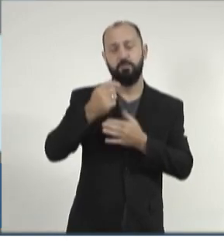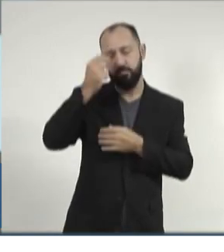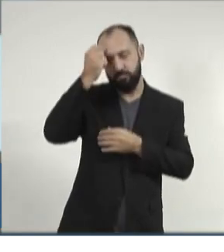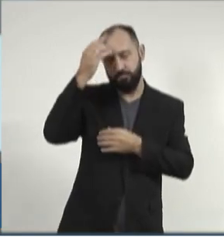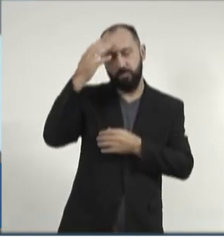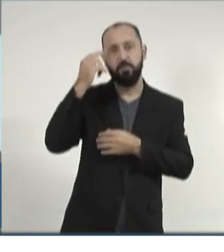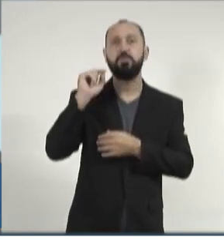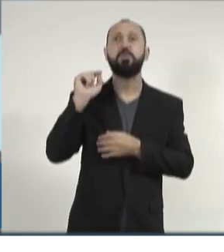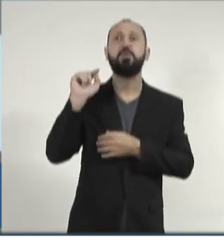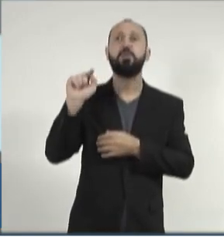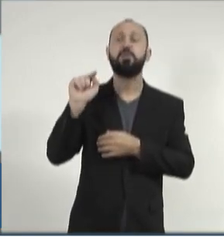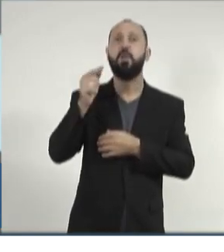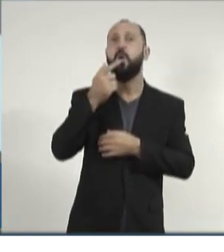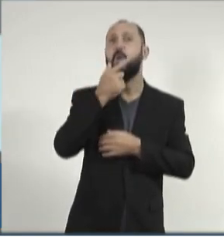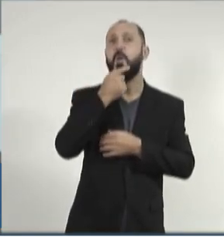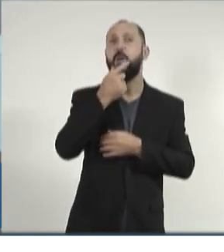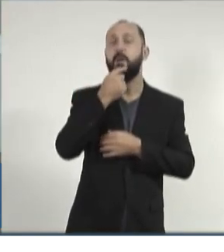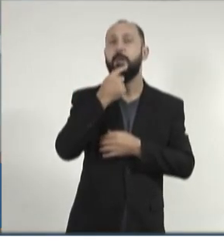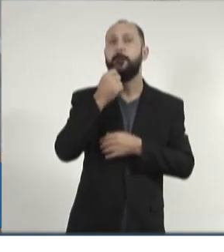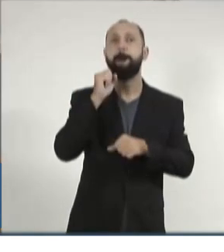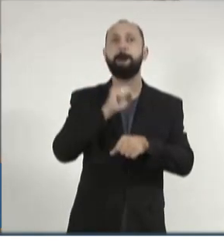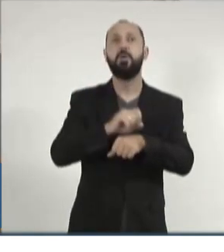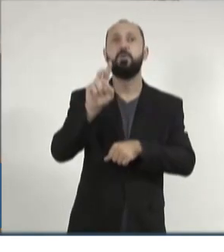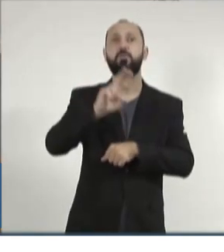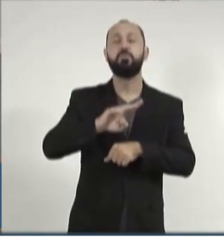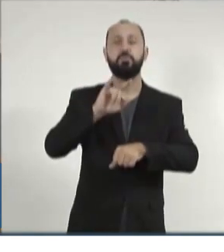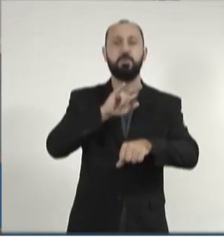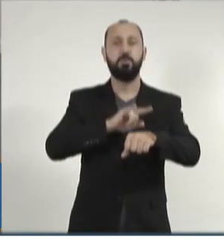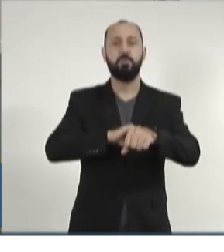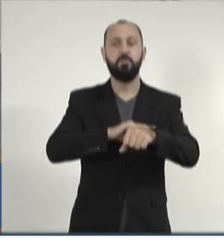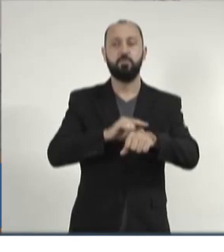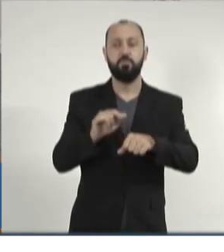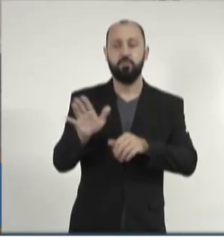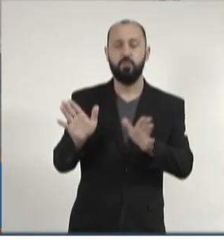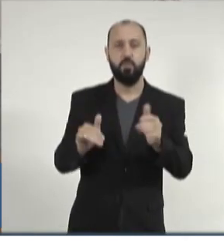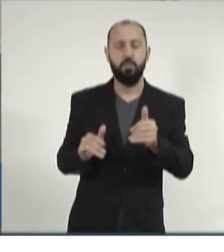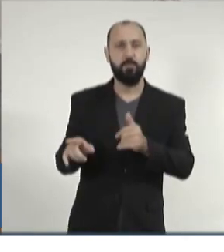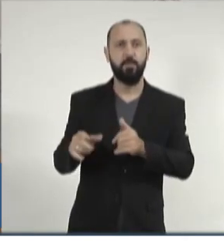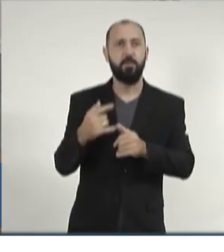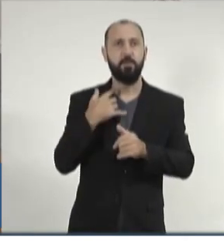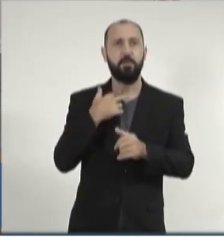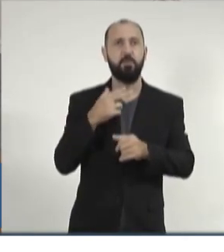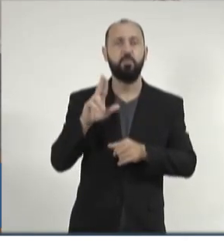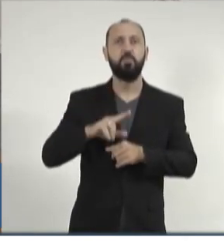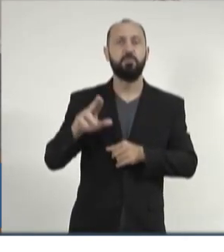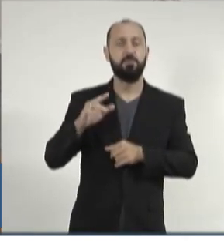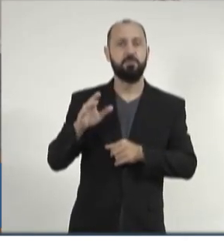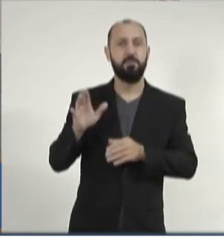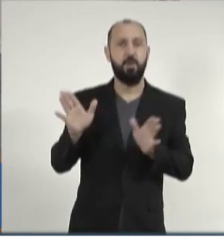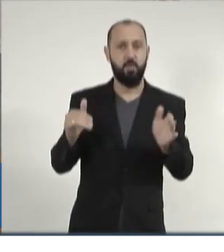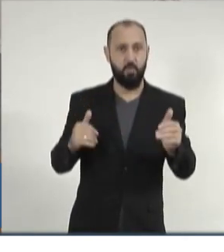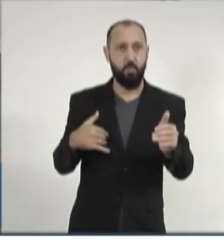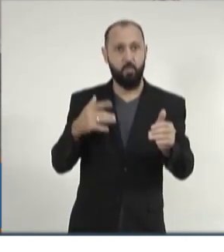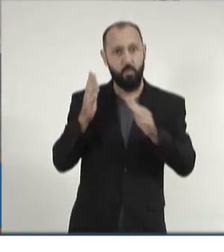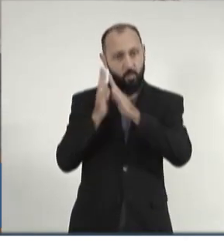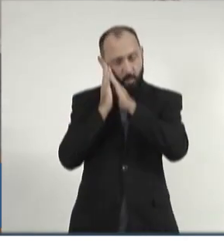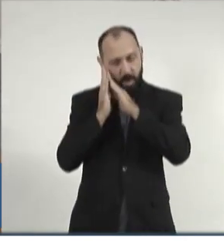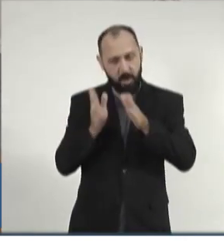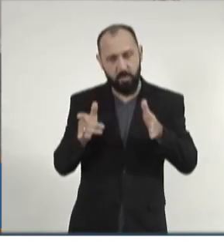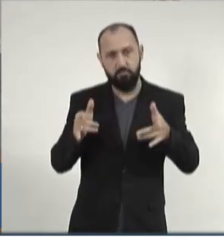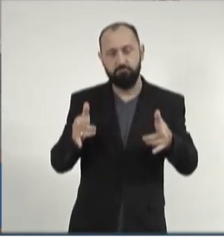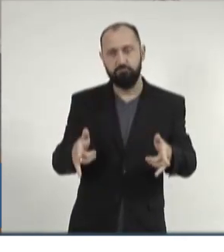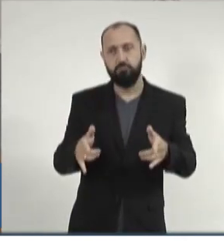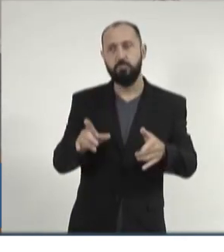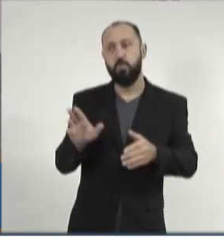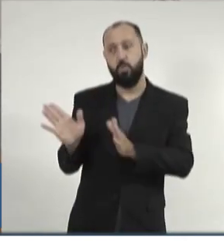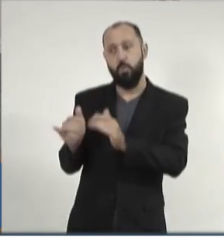no dia em que ele parou de usar o banheiro do quarto do casal. Olha só, ele parou de usar o banheiro do quarto do casal.